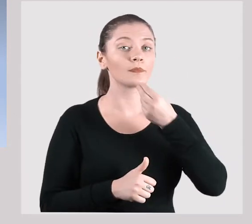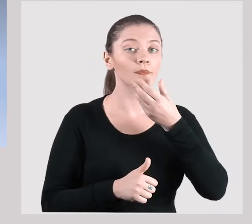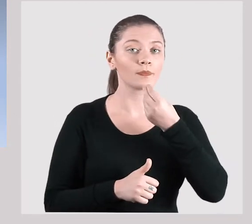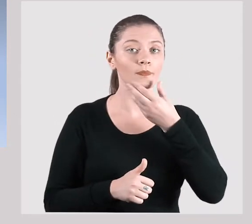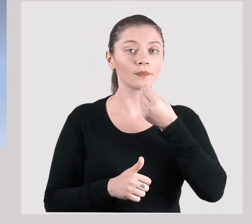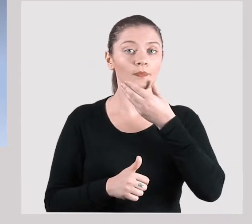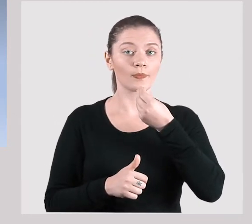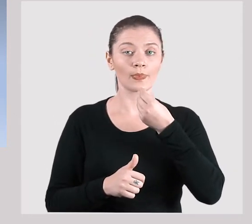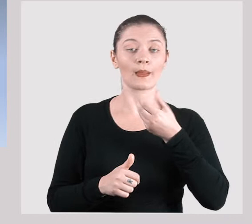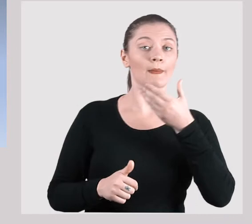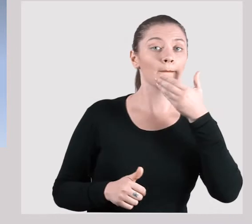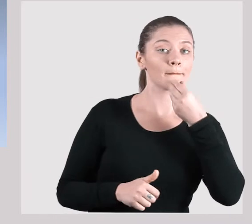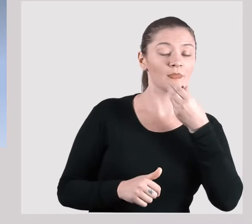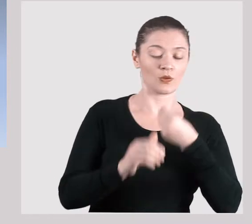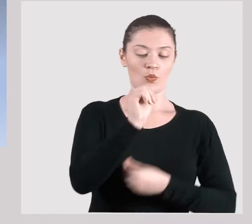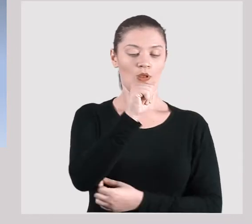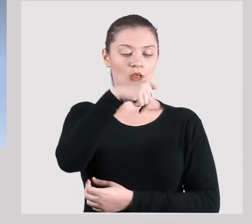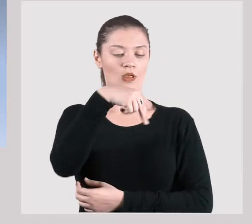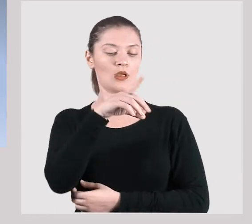vai entrar em andropausa aguda,